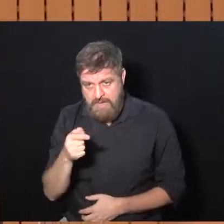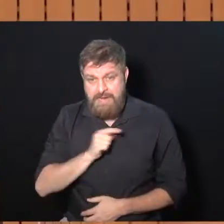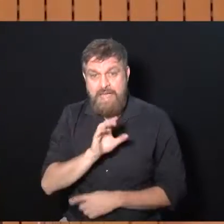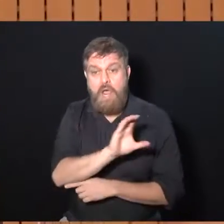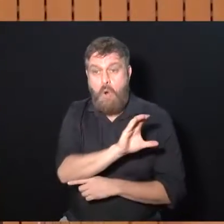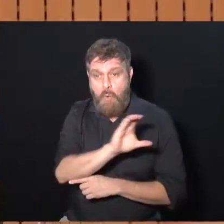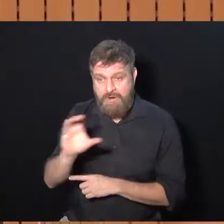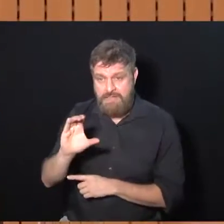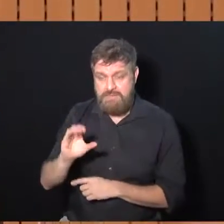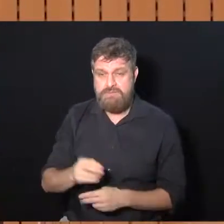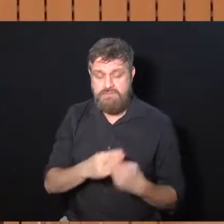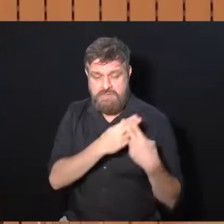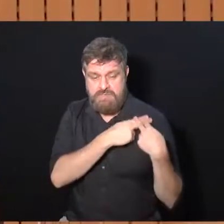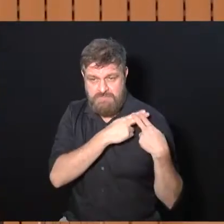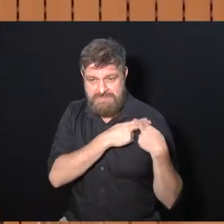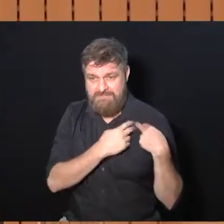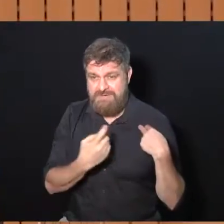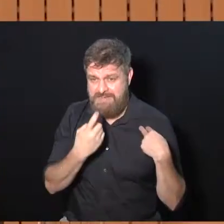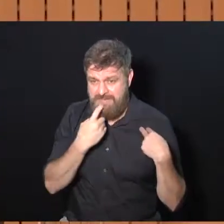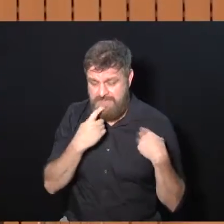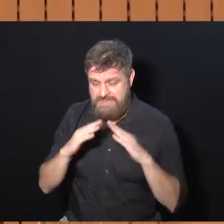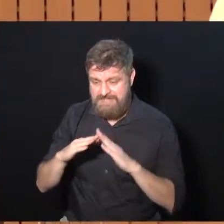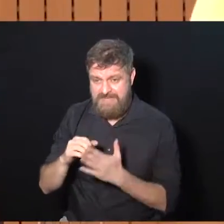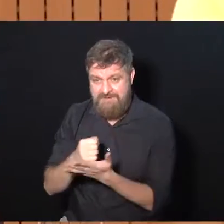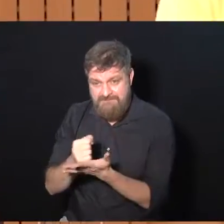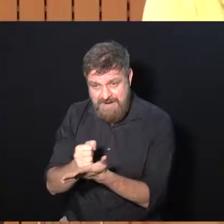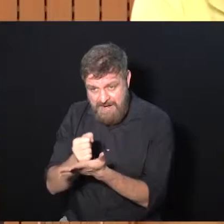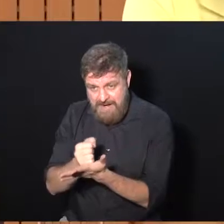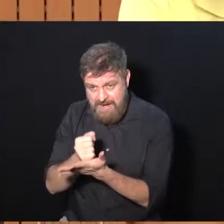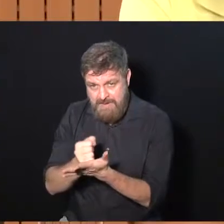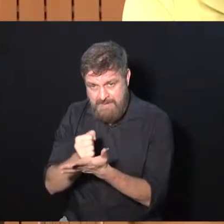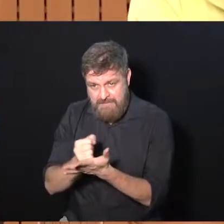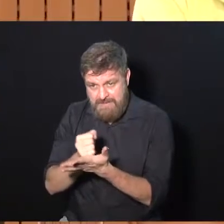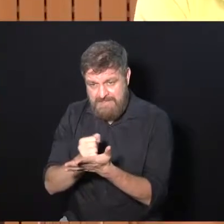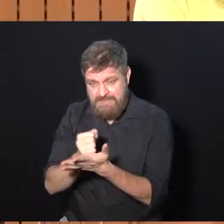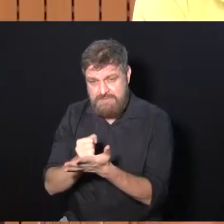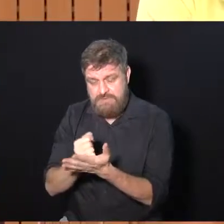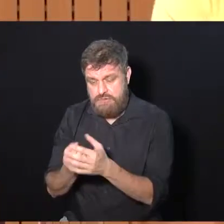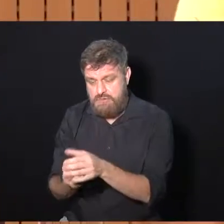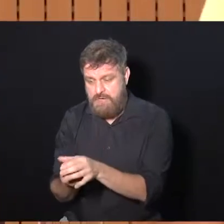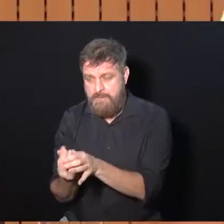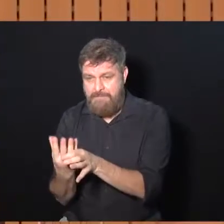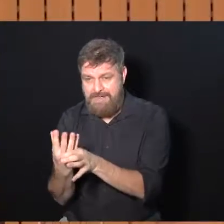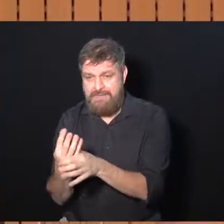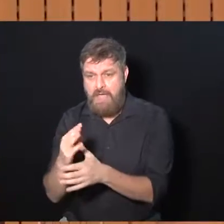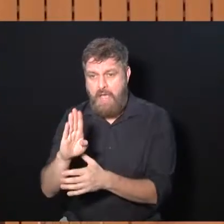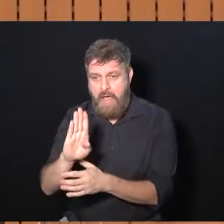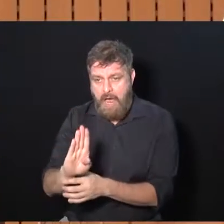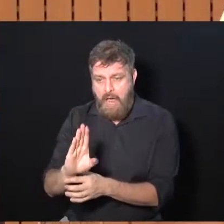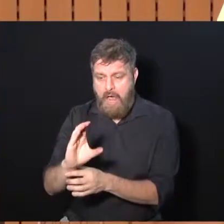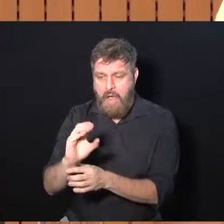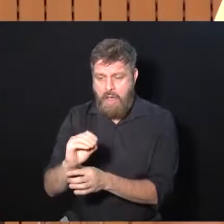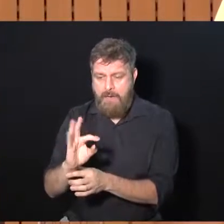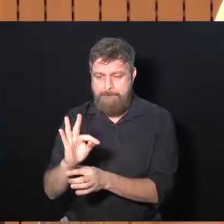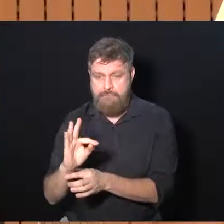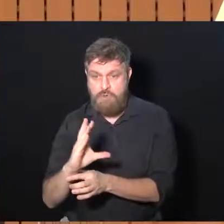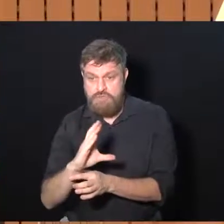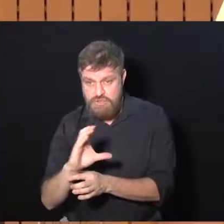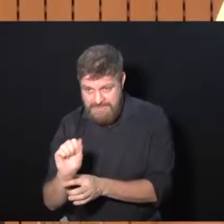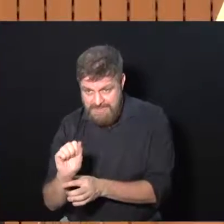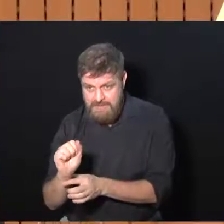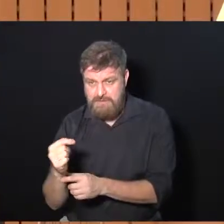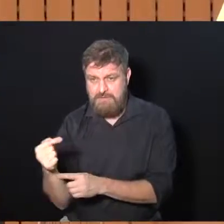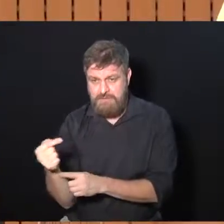coordenadora da Farmácia Municipal de Manipulação de Fitoterápicos, Botiga da Família. Obrigado pela